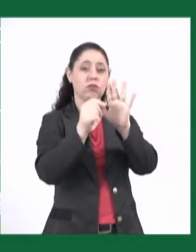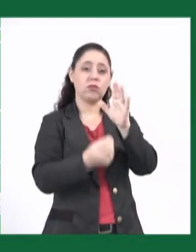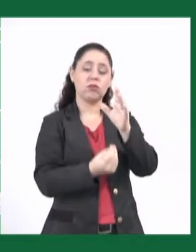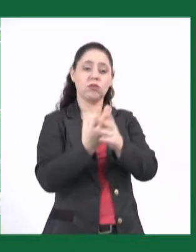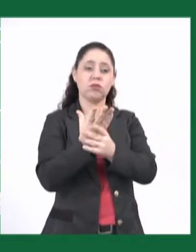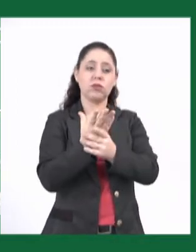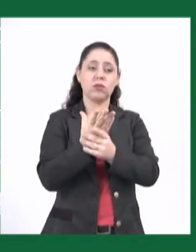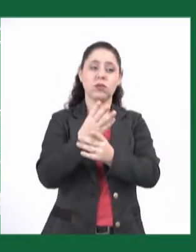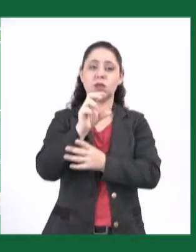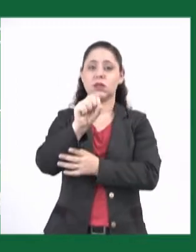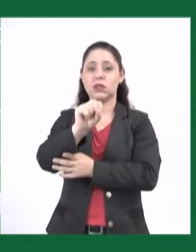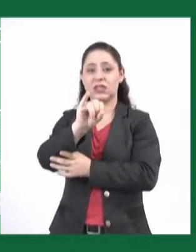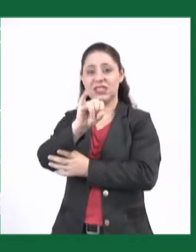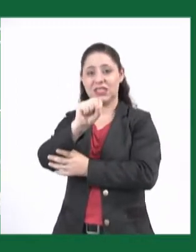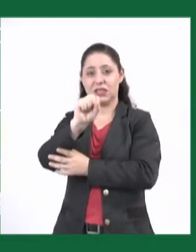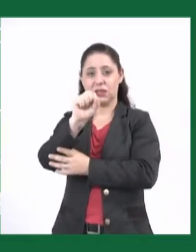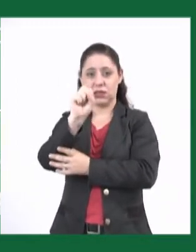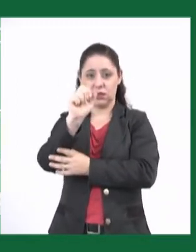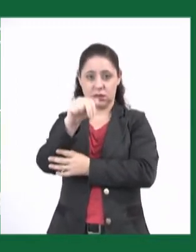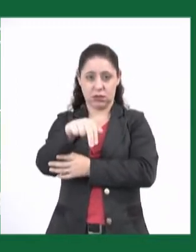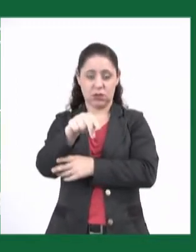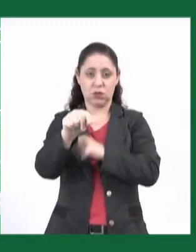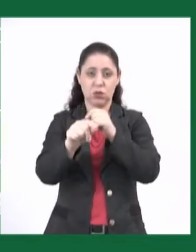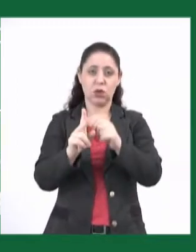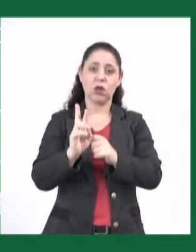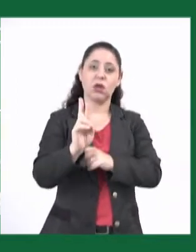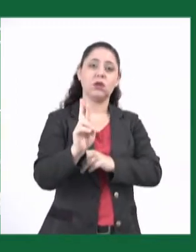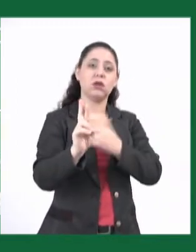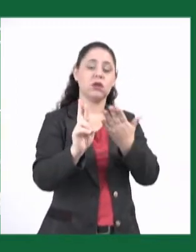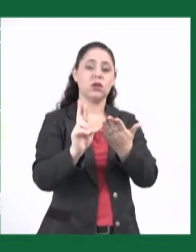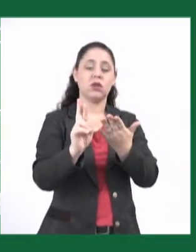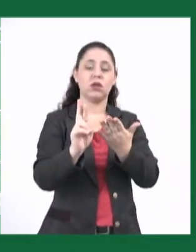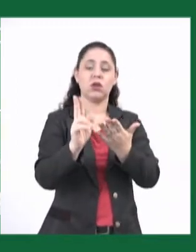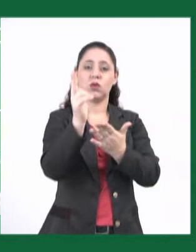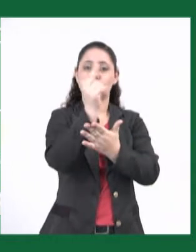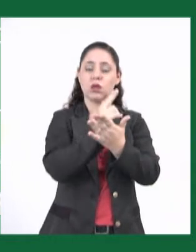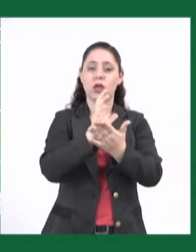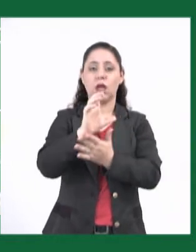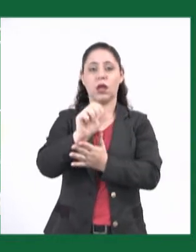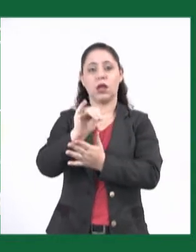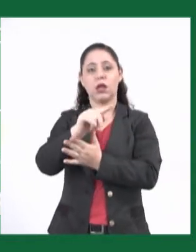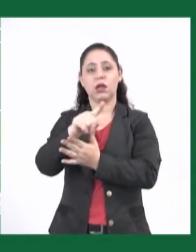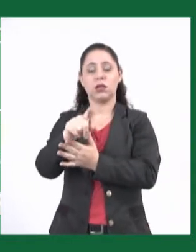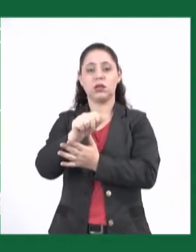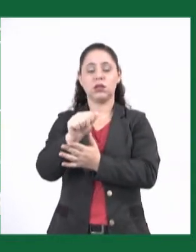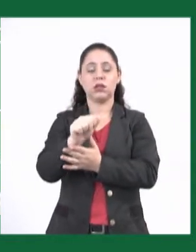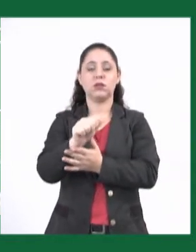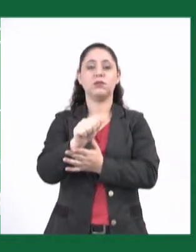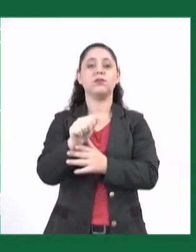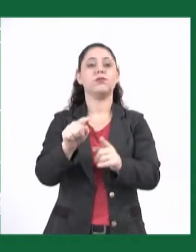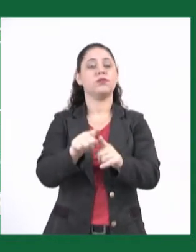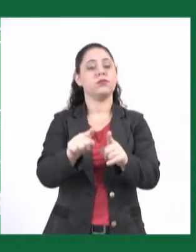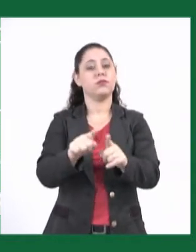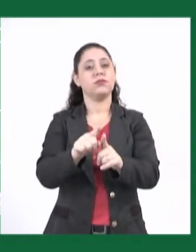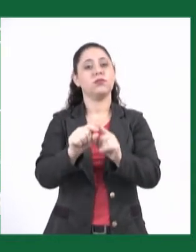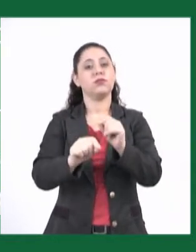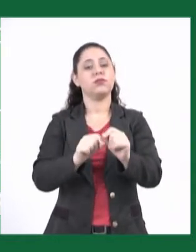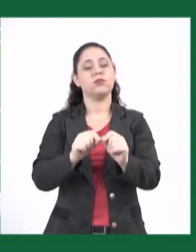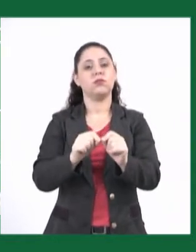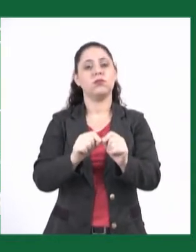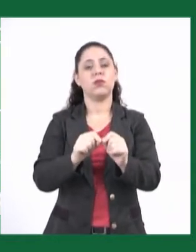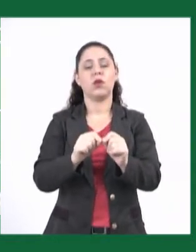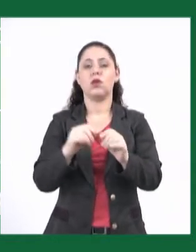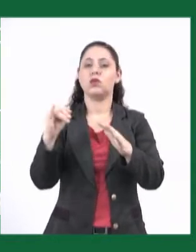SISAM, que estamos aqui representados na figura da CAISAN e do CONSEA estadual, né? Com